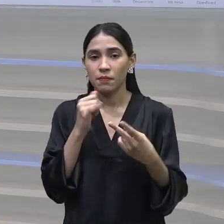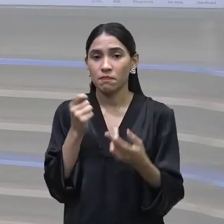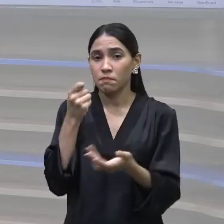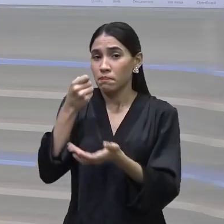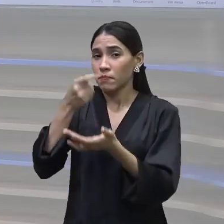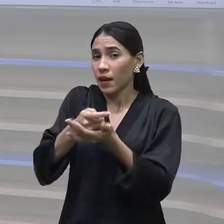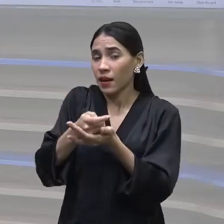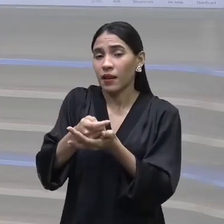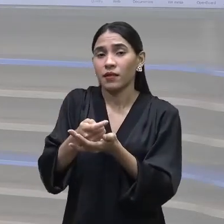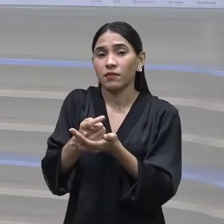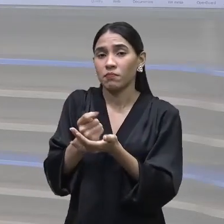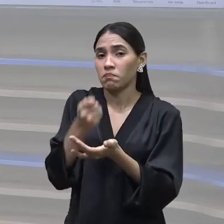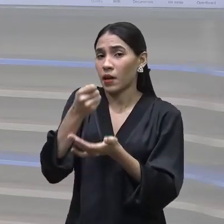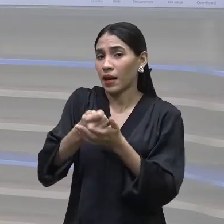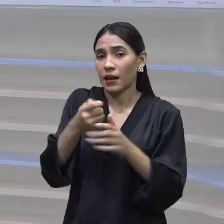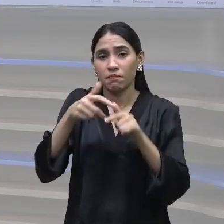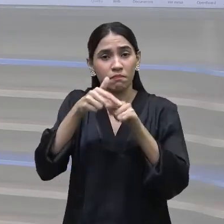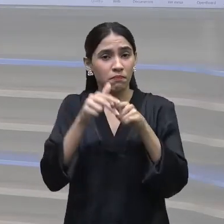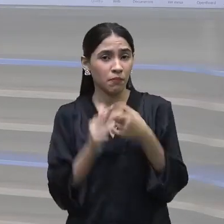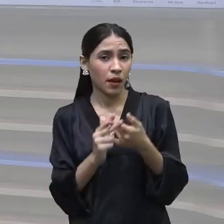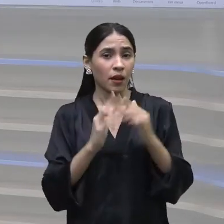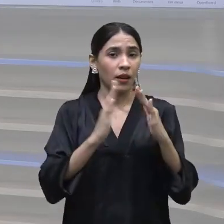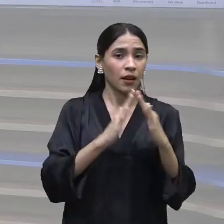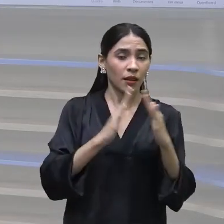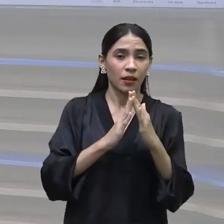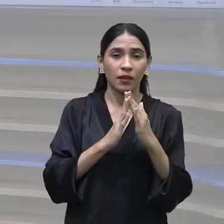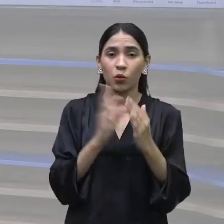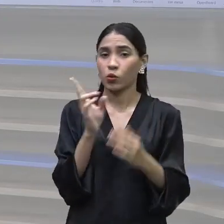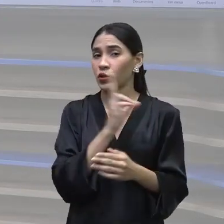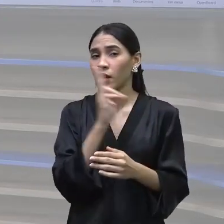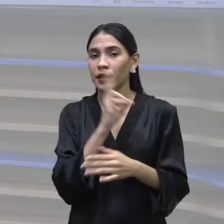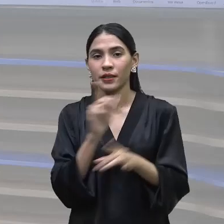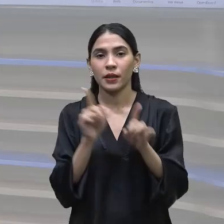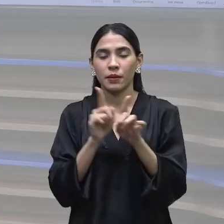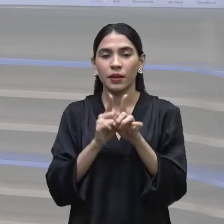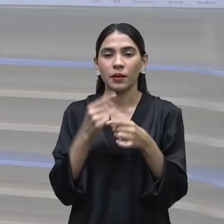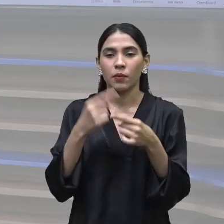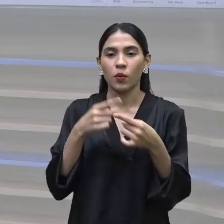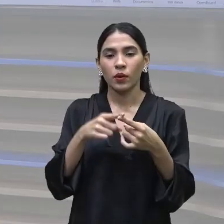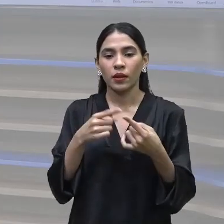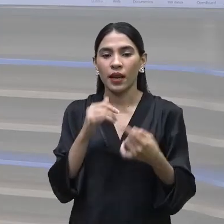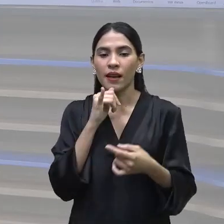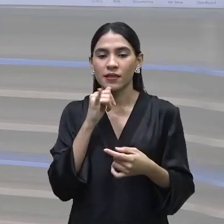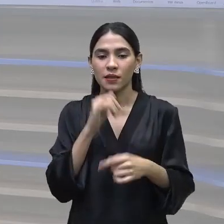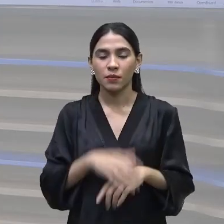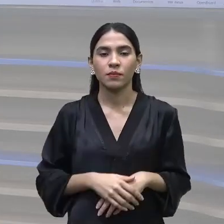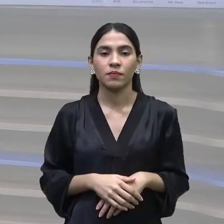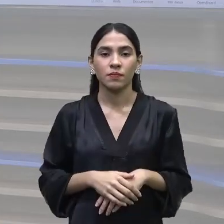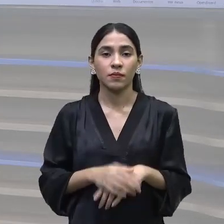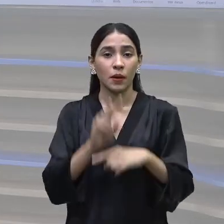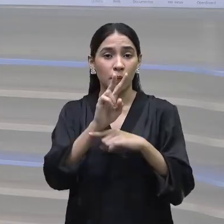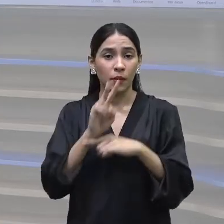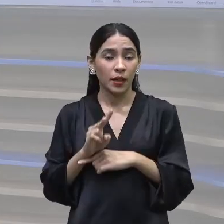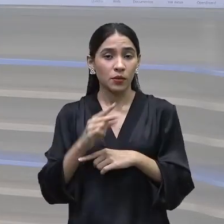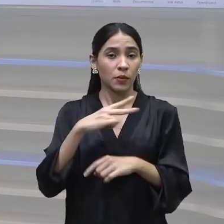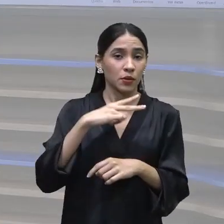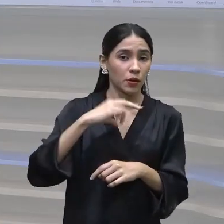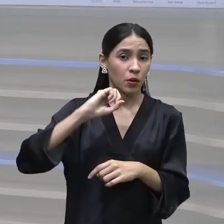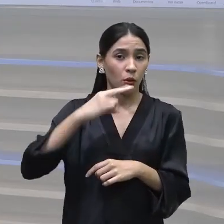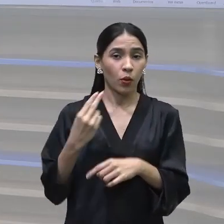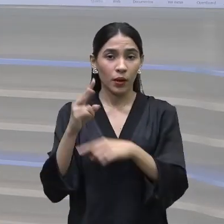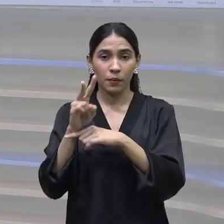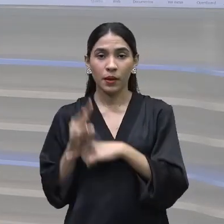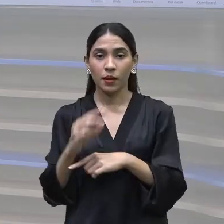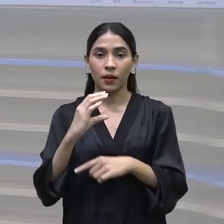pagar uma reforma na sua casa super necessária, porque de qualquer forma, seja empréstimo pessoal ou